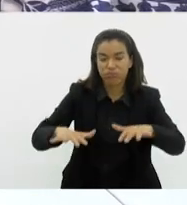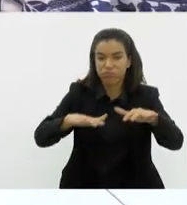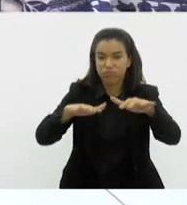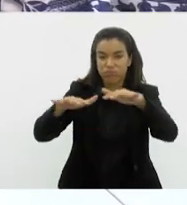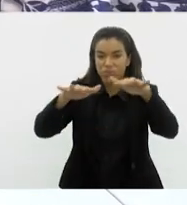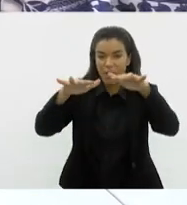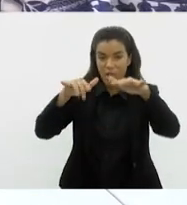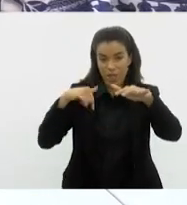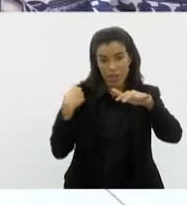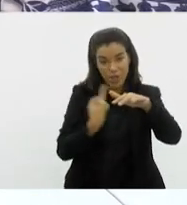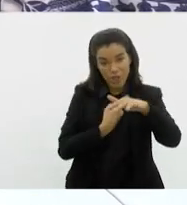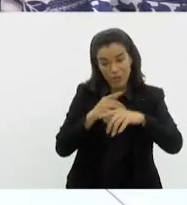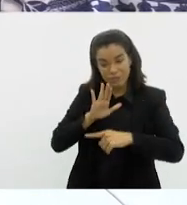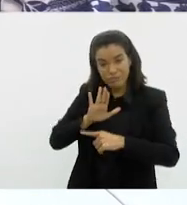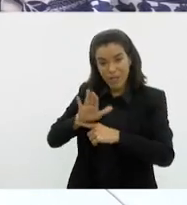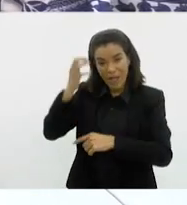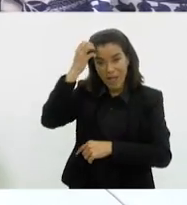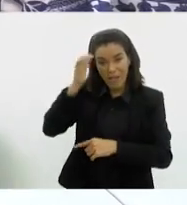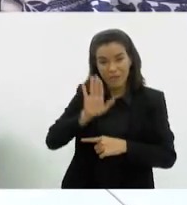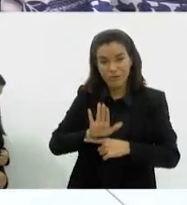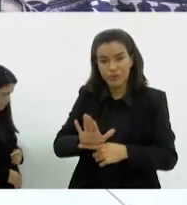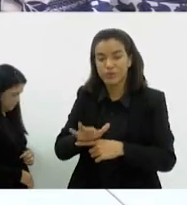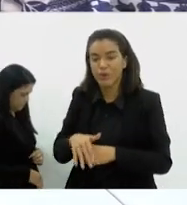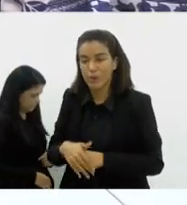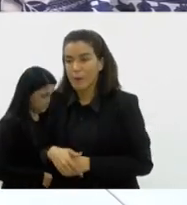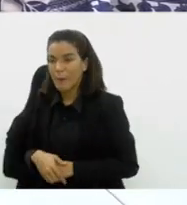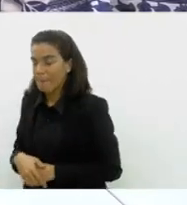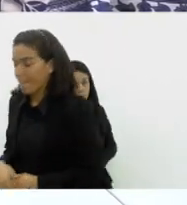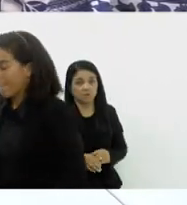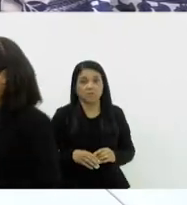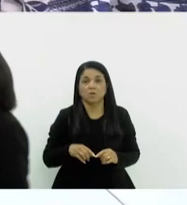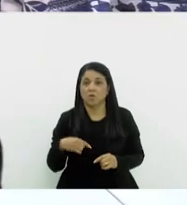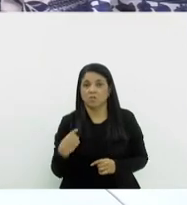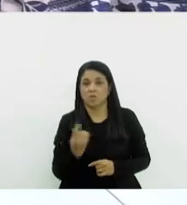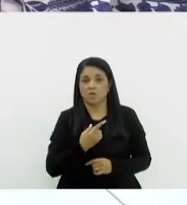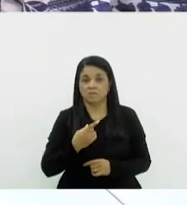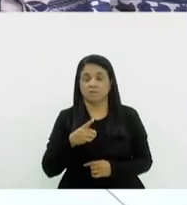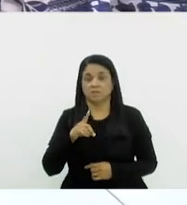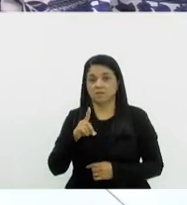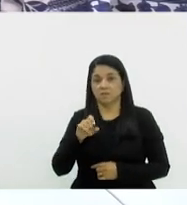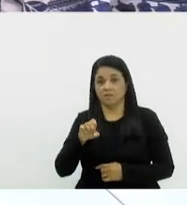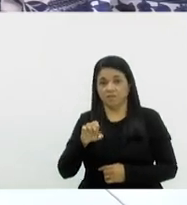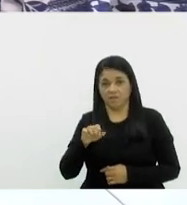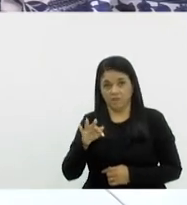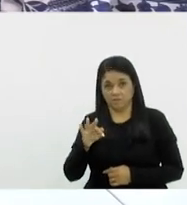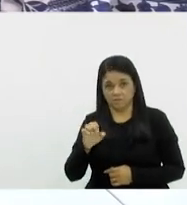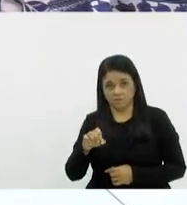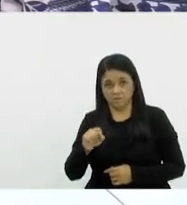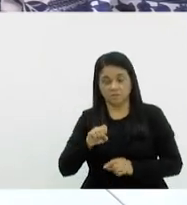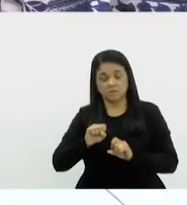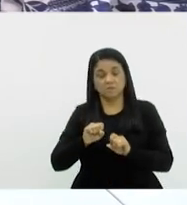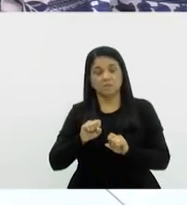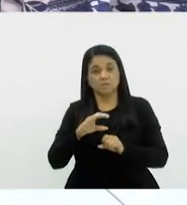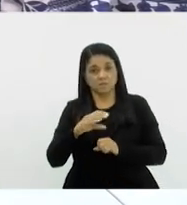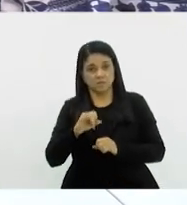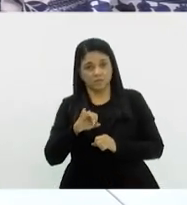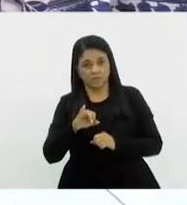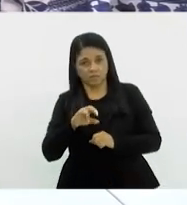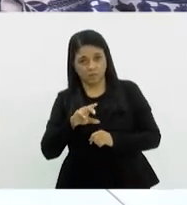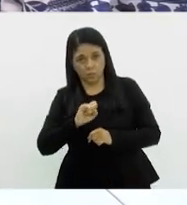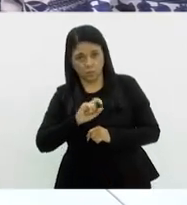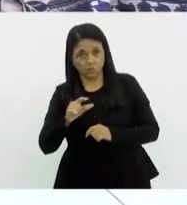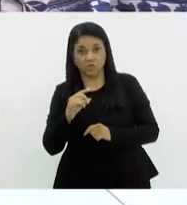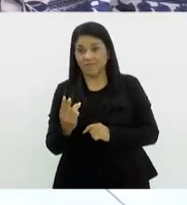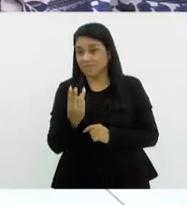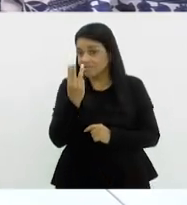ajudou. Nós é que ajudamos. Em Angra dos Reis subimos com a nossa defesa civil, porque lá só tem 3 funcionários. Não tem defesa civil local. Não